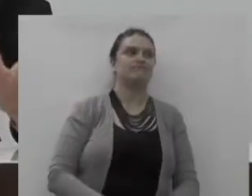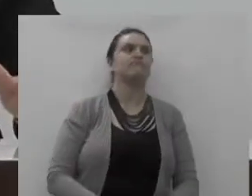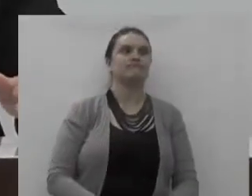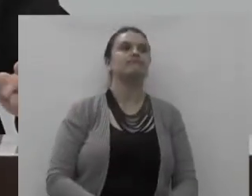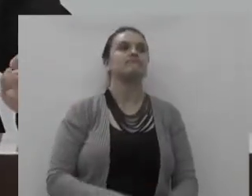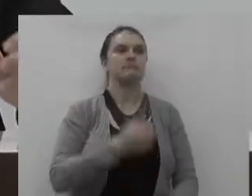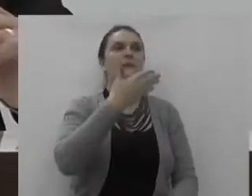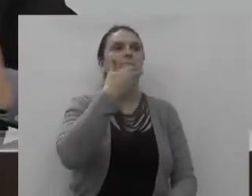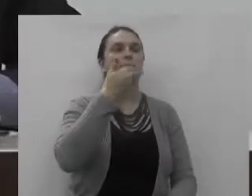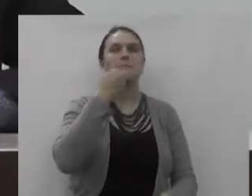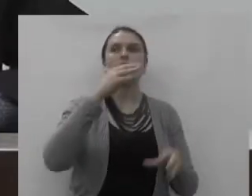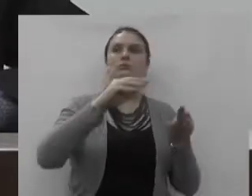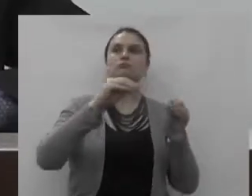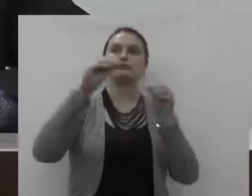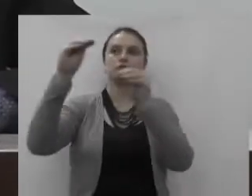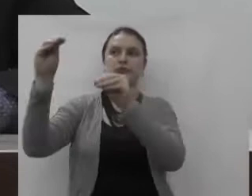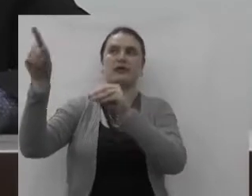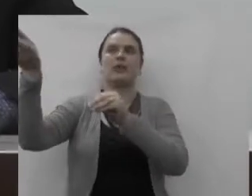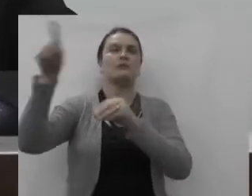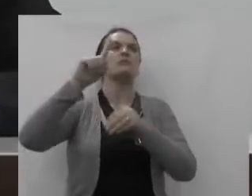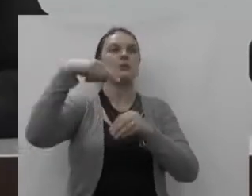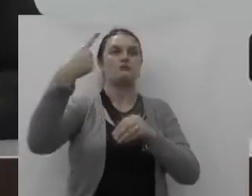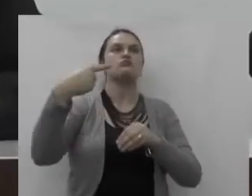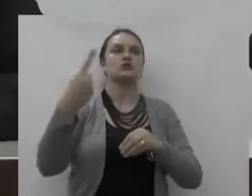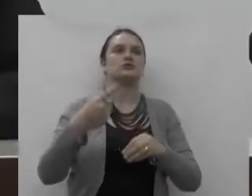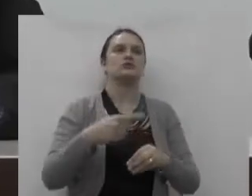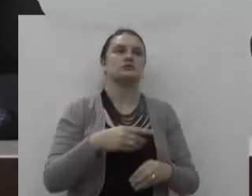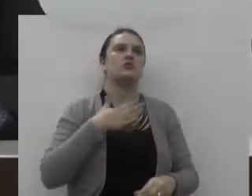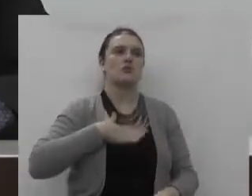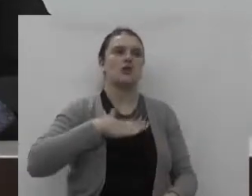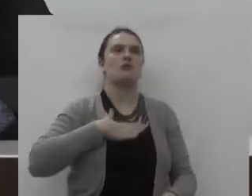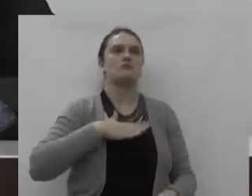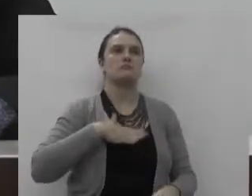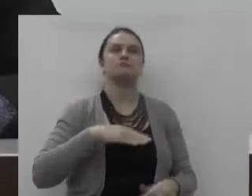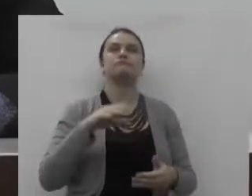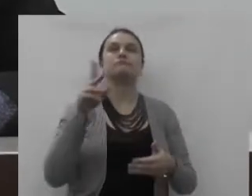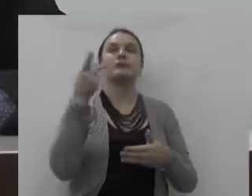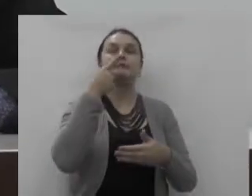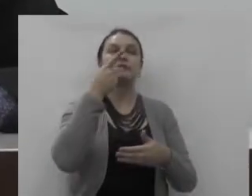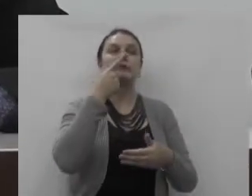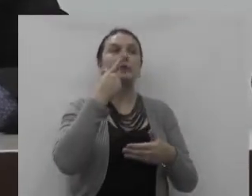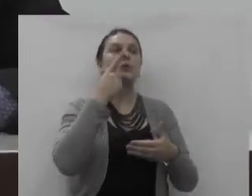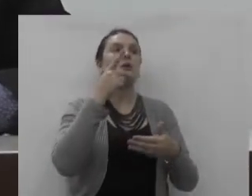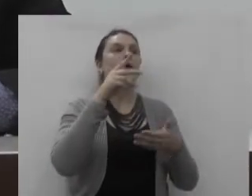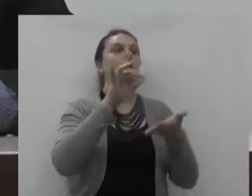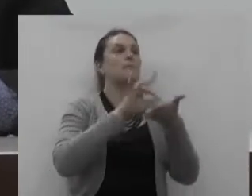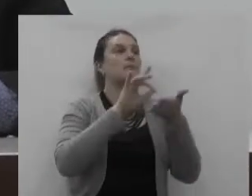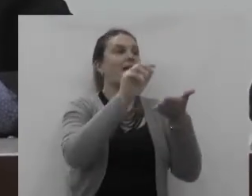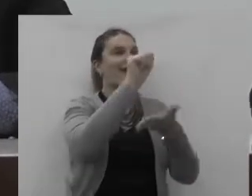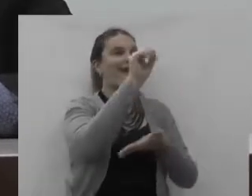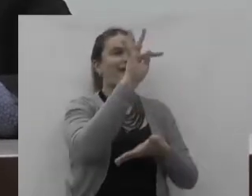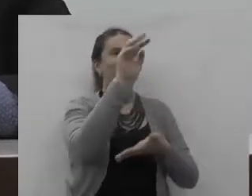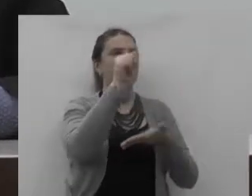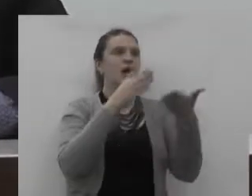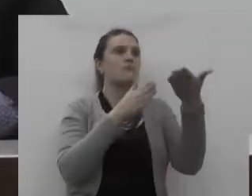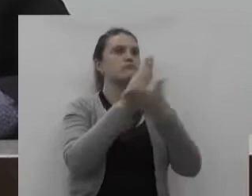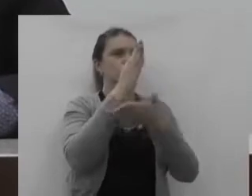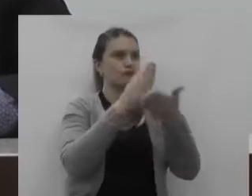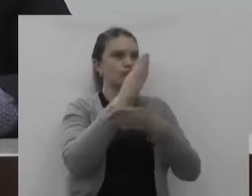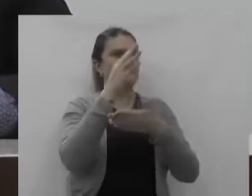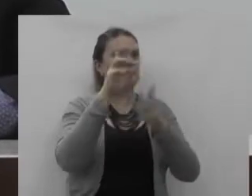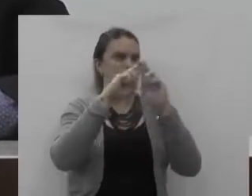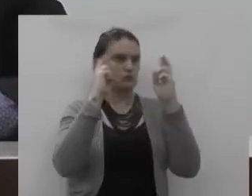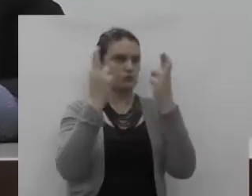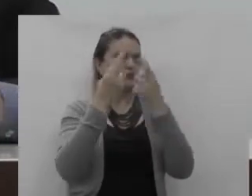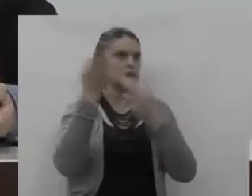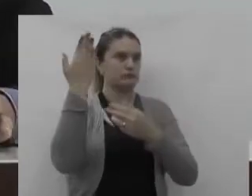Colocamos em discussão a ata da reunião anterior e, não havendo retificação ou impugnação, a mesma está aprovada. Solicito ao senhor Adrian para que